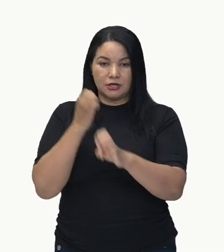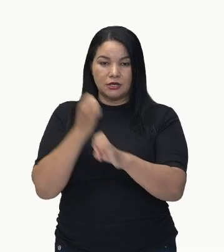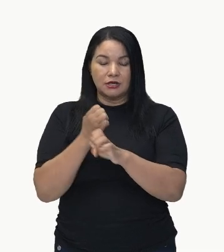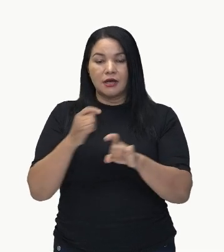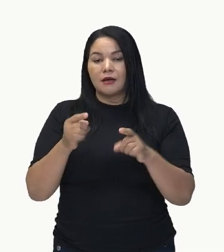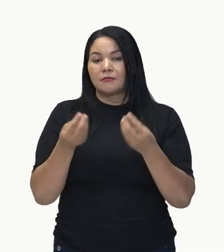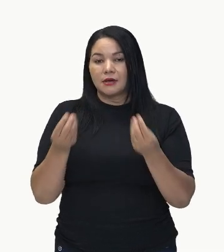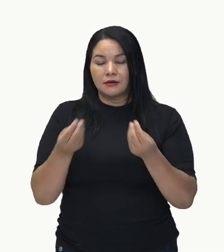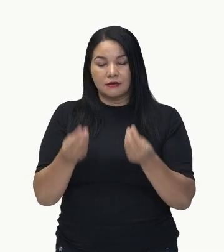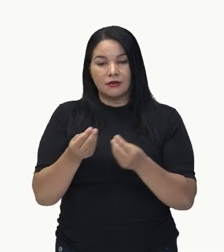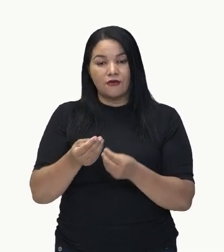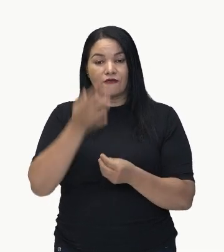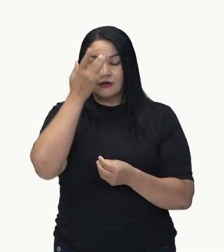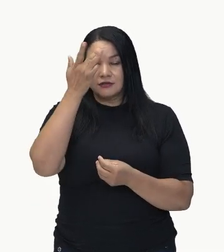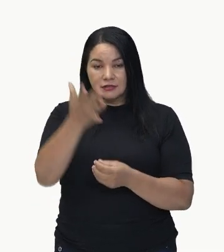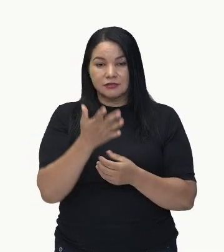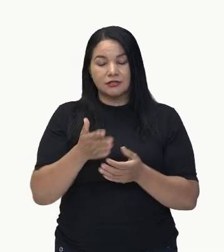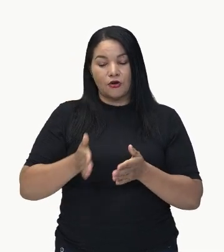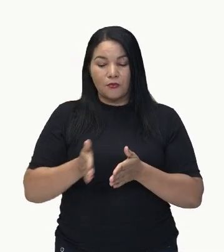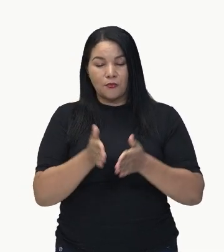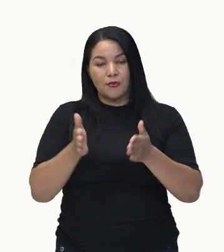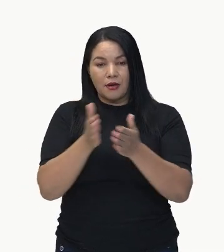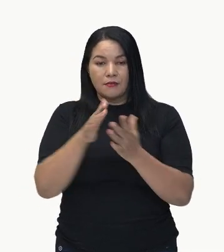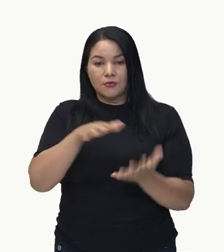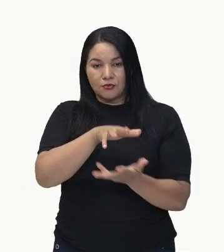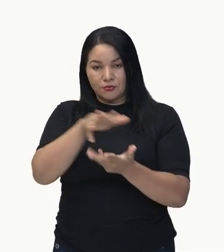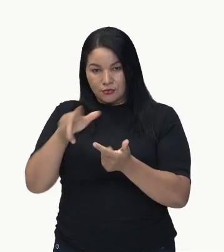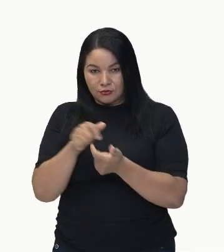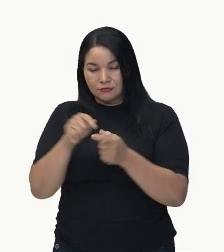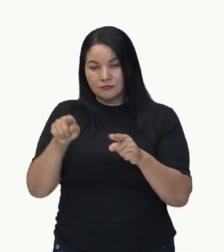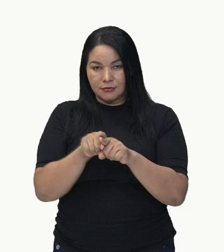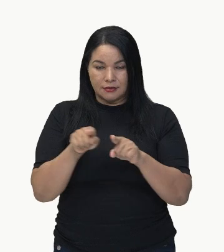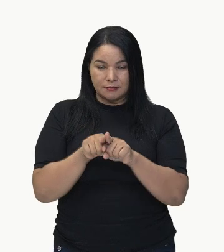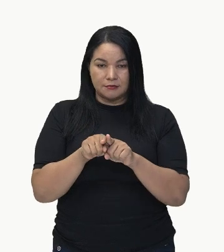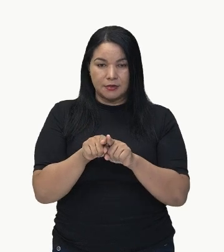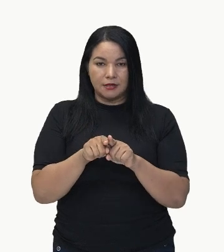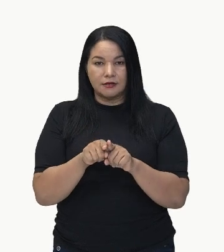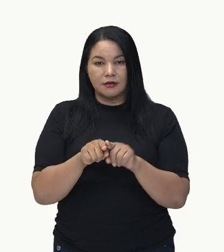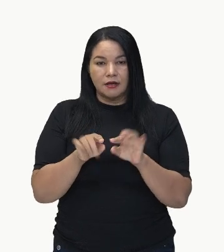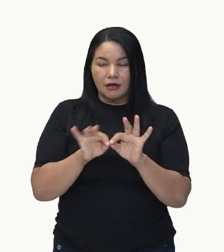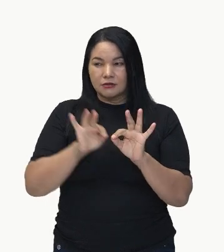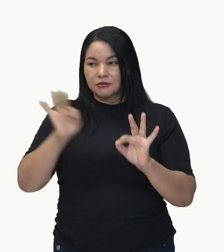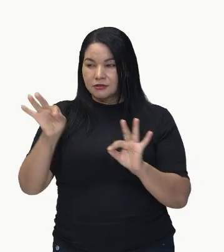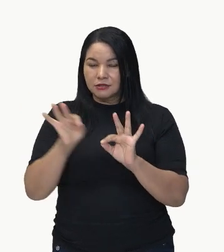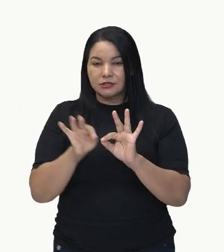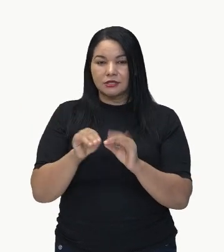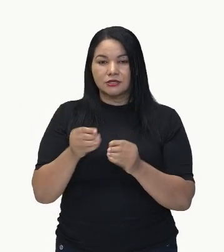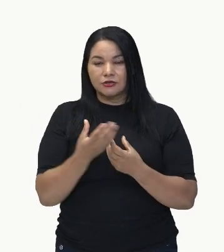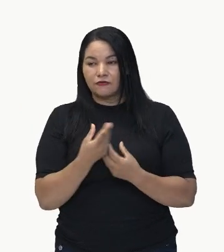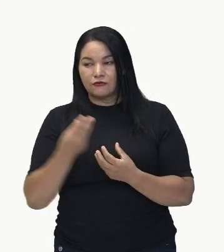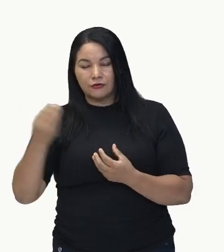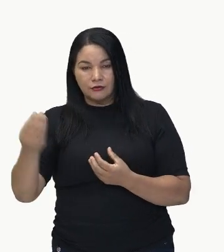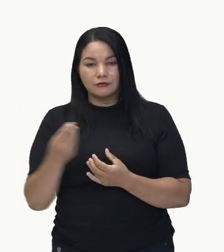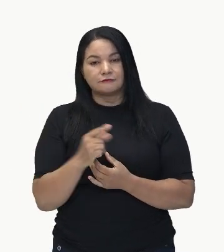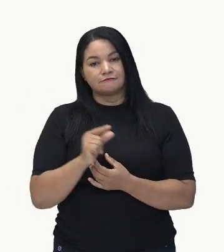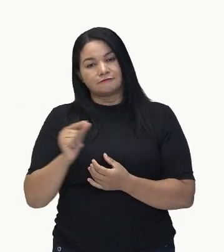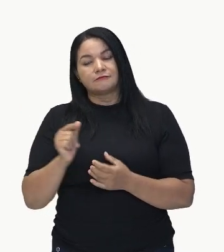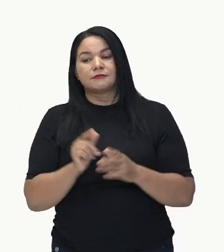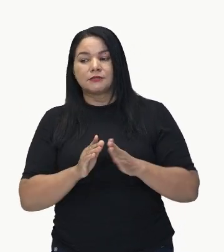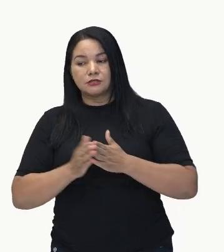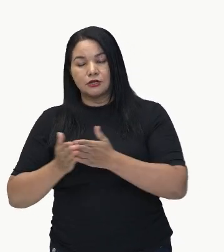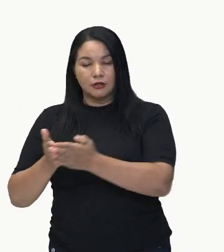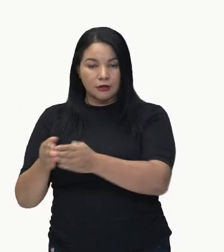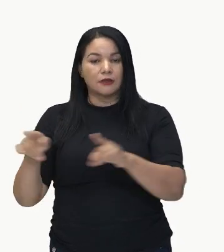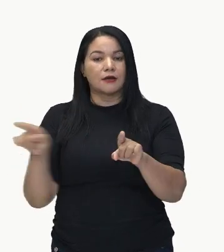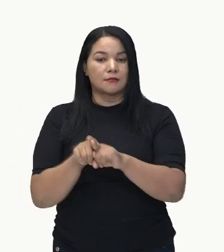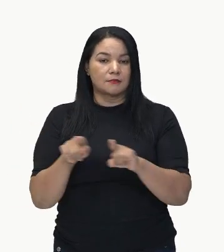né, os caminhos pelo mundo, encurtar distâncias. Então, o canal do Panamá, canal de Suez, não é? Vejam